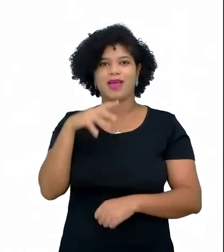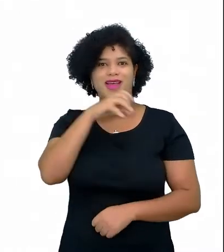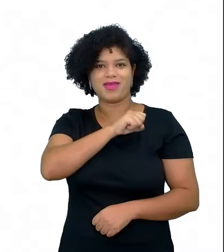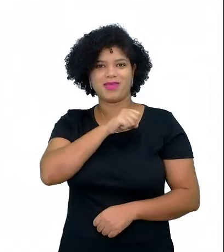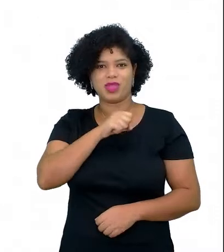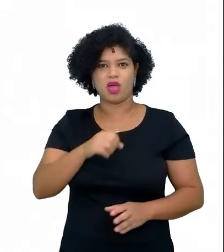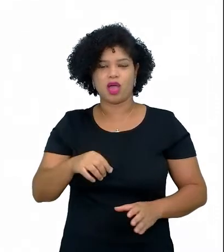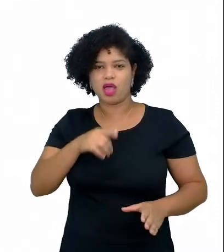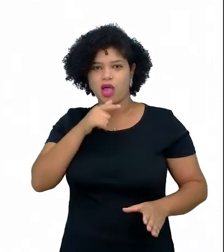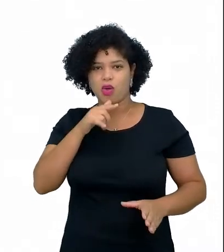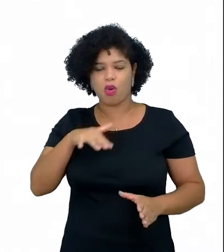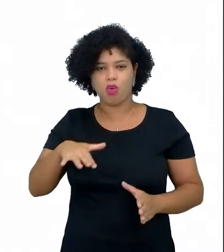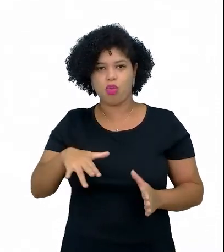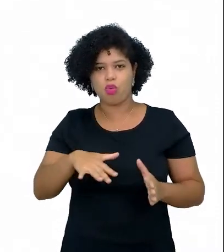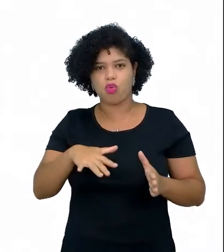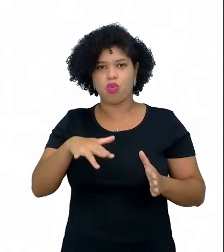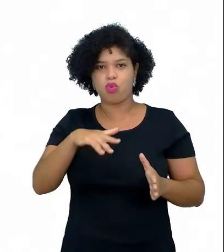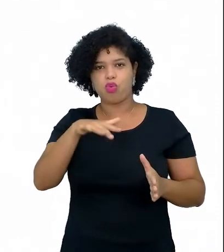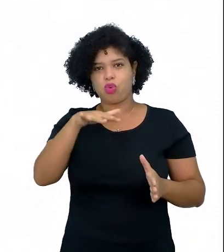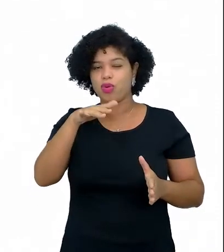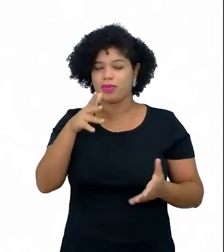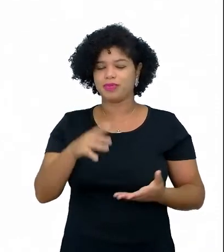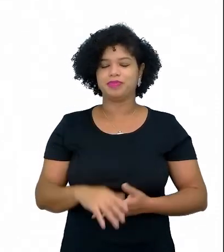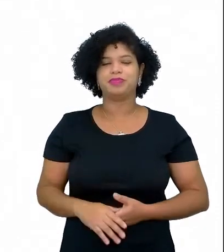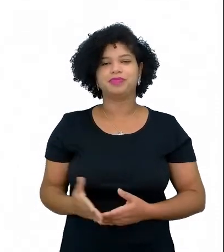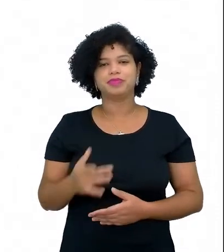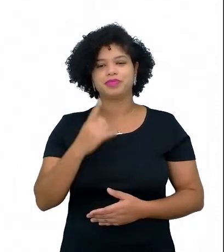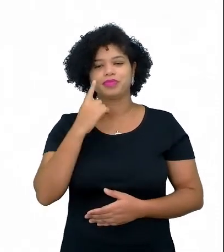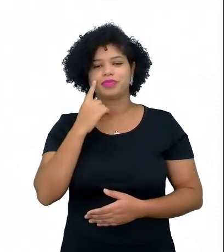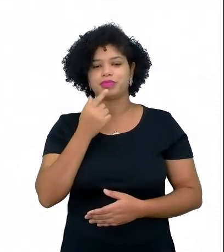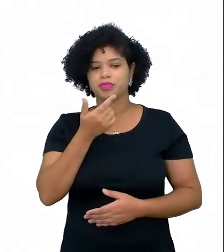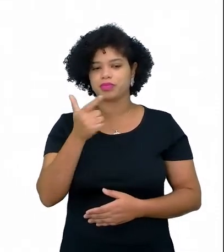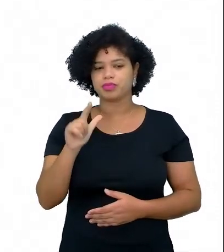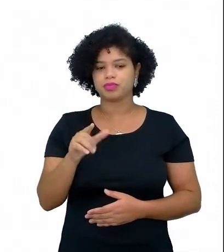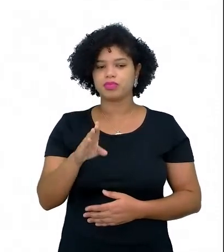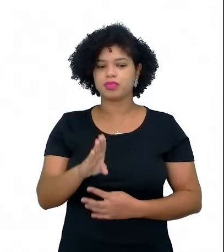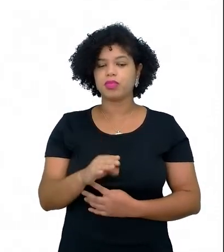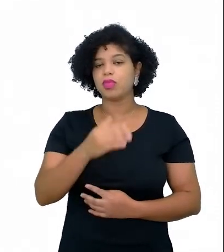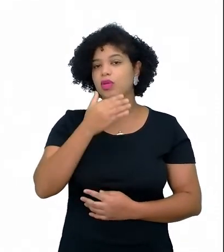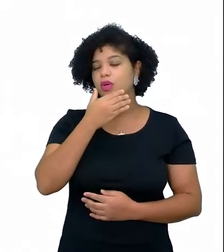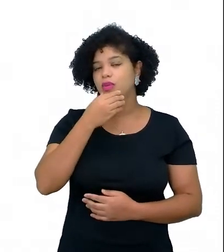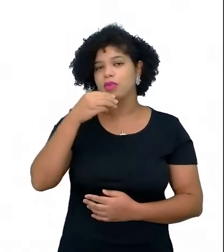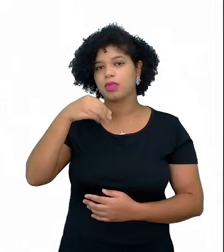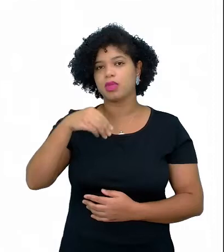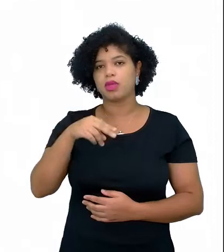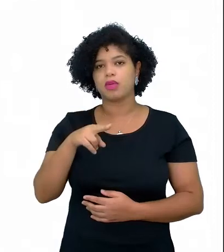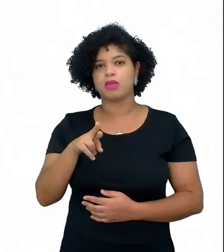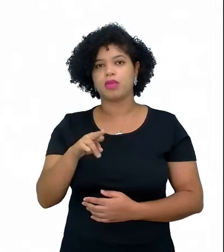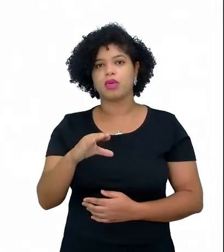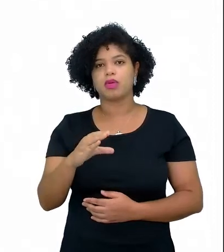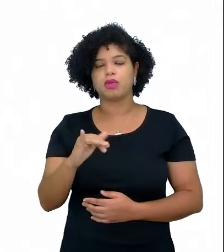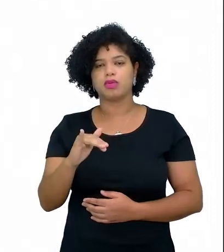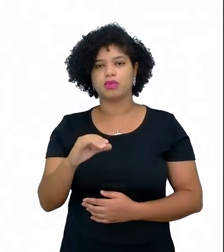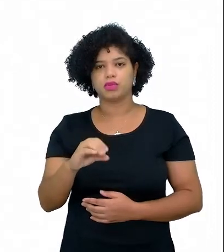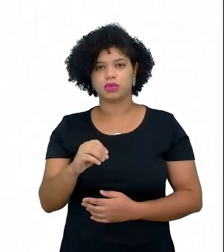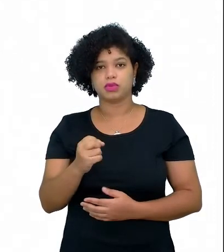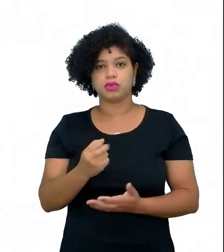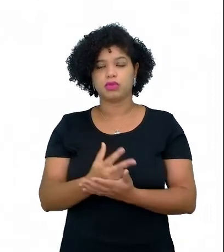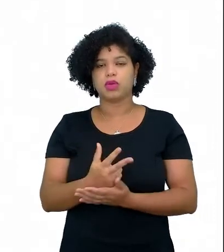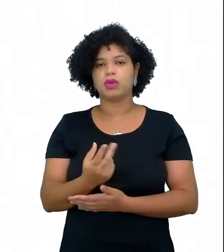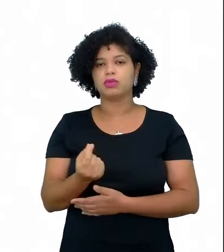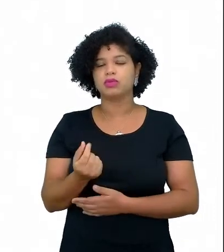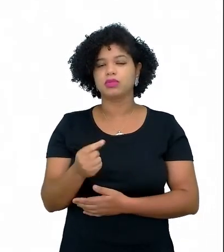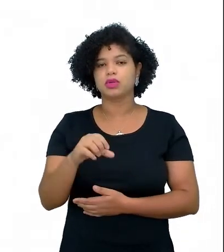B. Maurício pagou R$ 90 por uma calça jeans. Se ele comprasse duas calças custando o mesmo